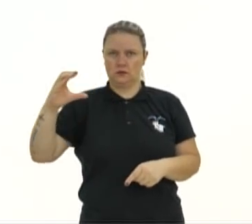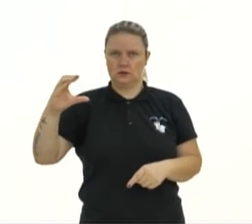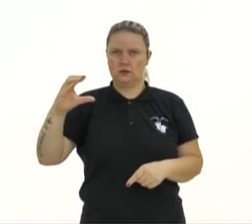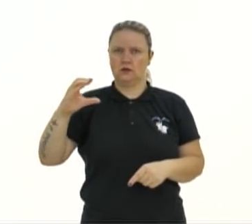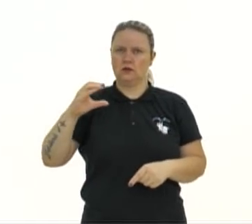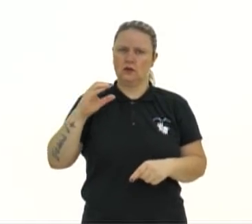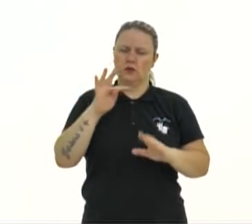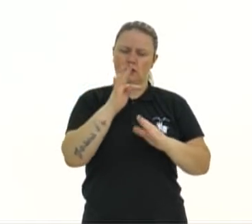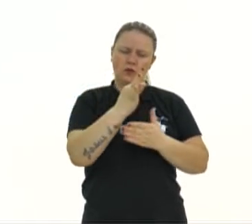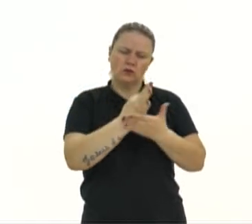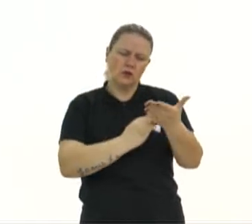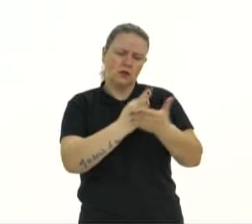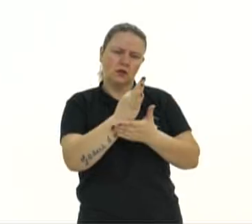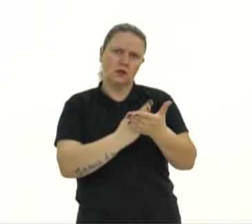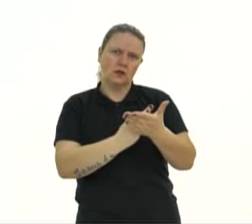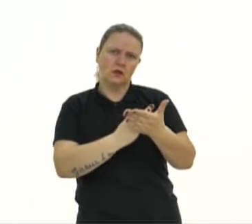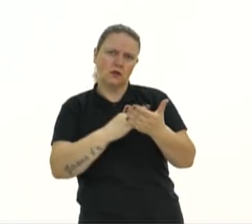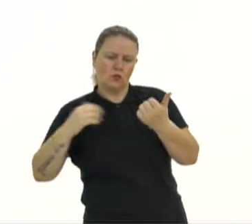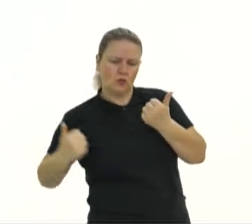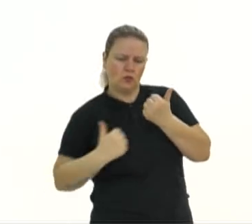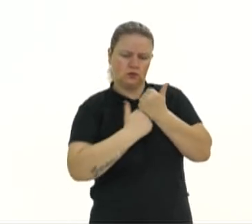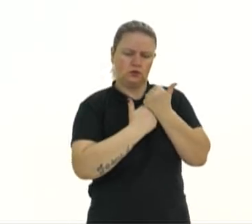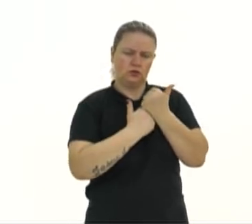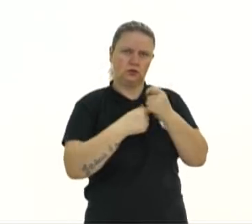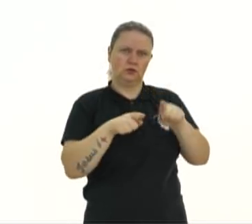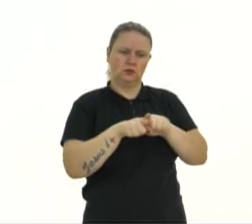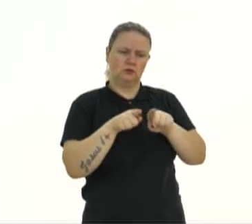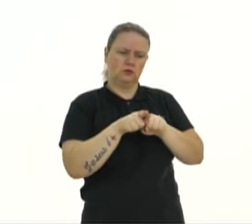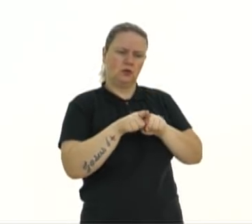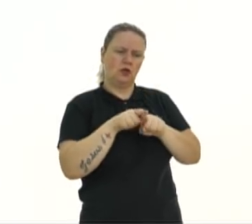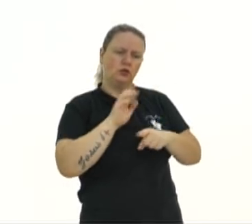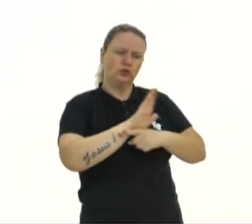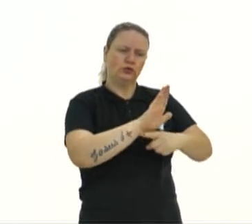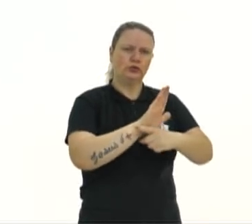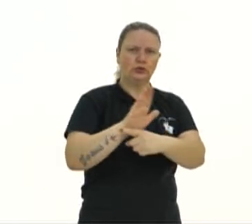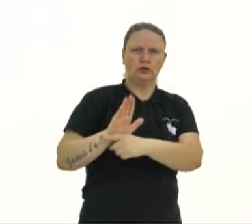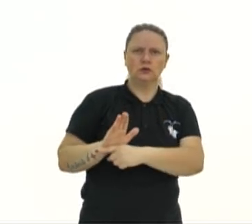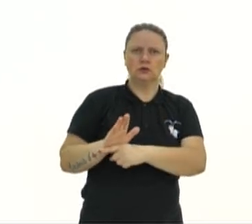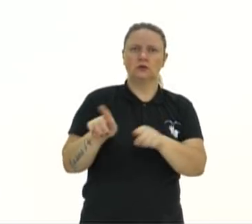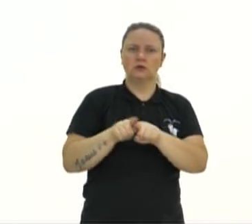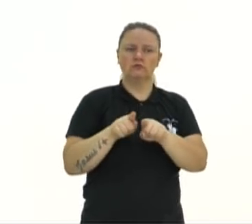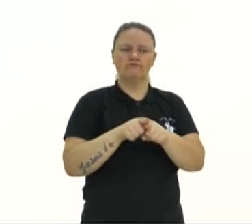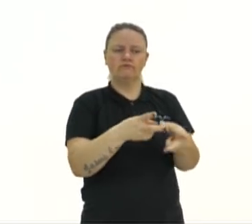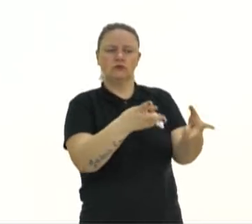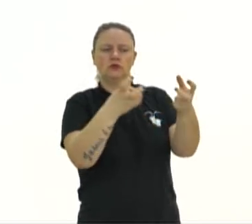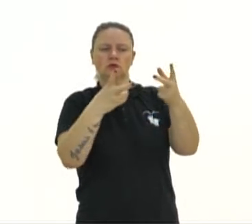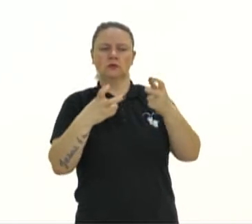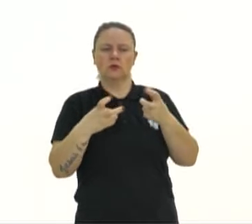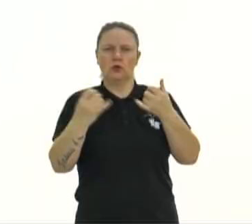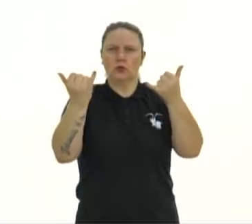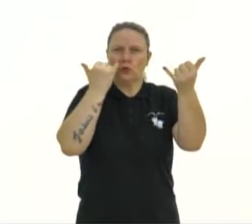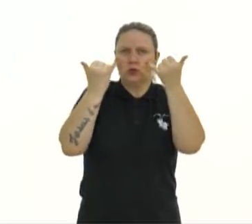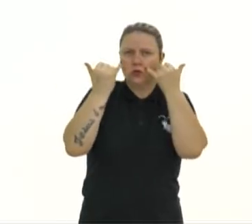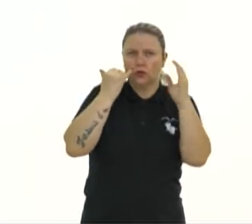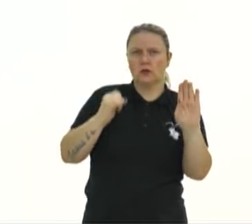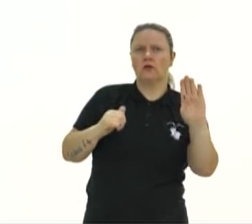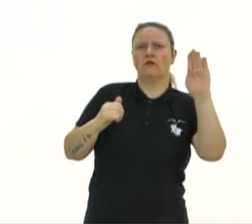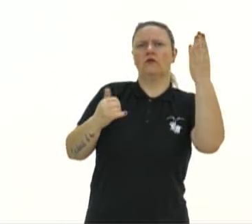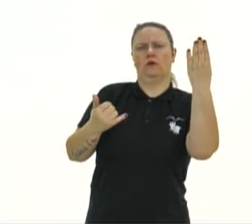desenvolverem textos que auxiliam a identificação de notícias falsas? Qual seria a intenção dessas